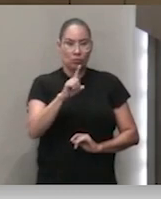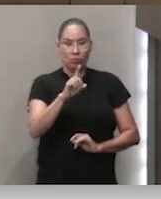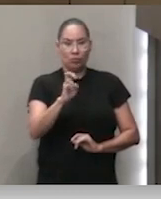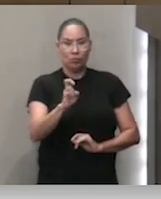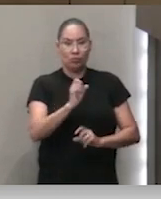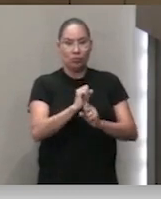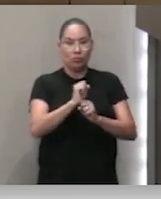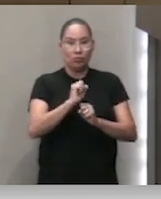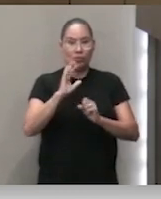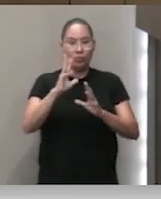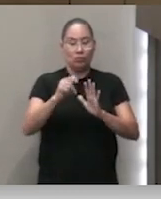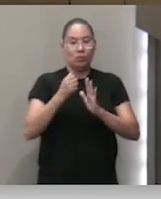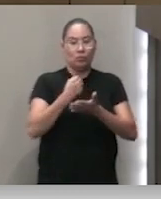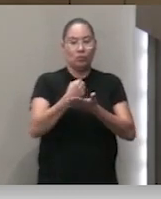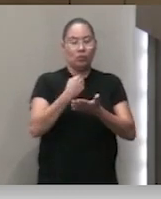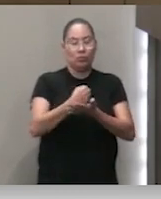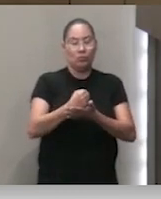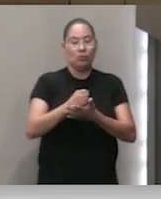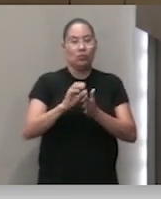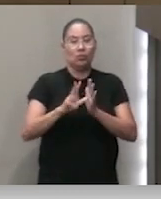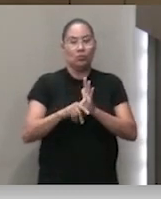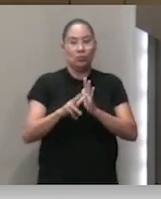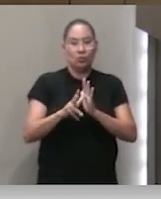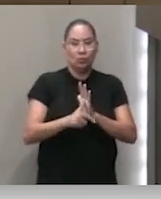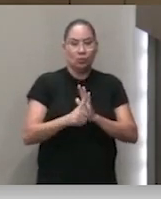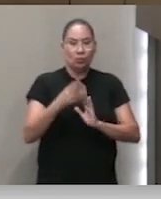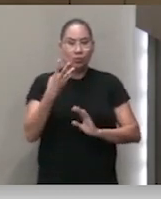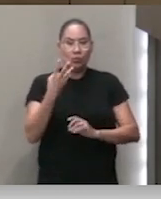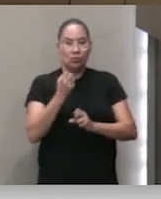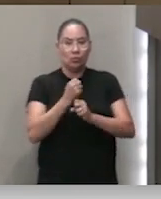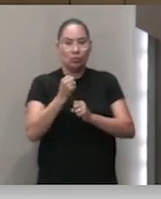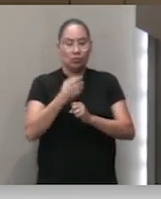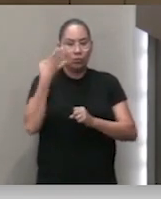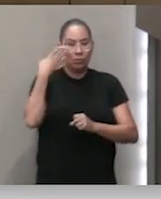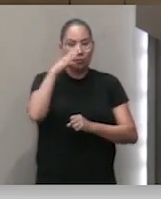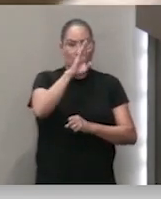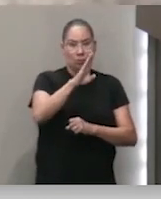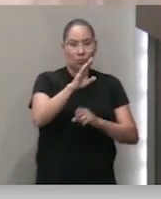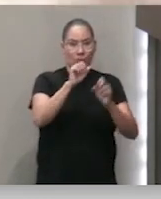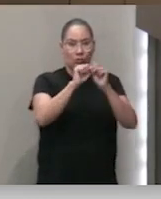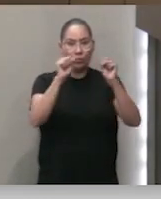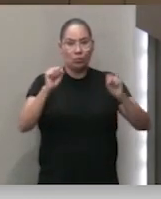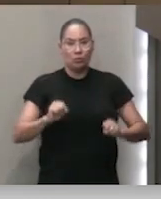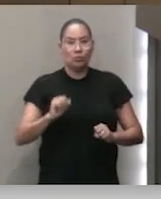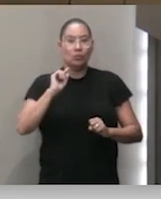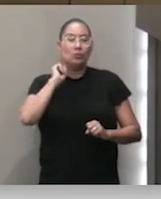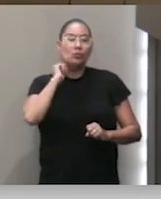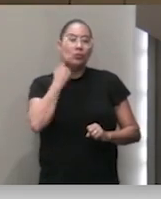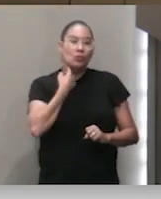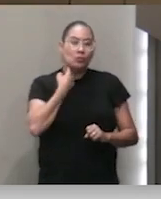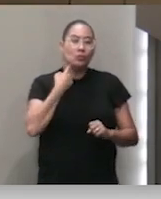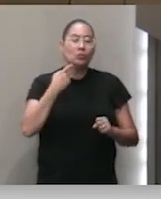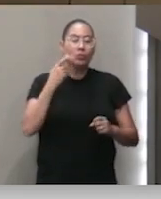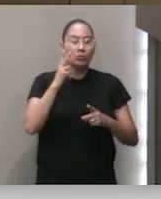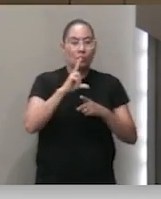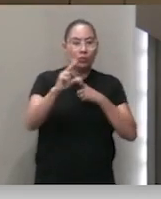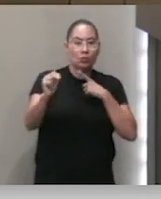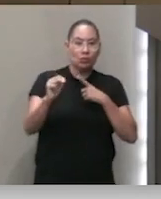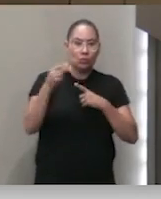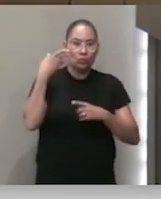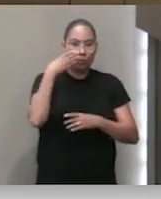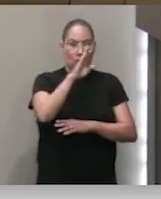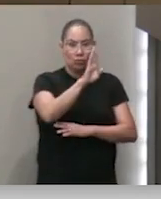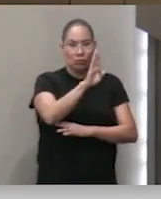tudo apoiadores de bandido ladrão. Quando teve 4 anos do governo Bolsonaro, o sistema sujo e podre venceu o Bolsonaro,